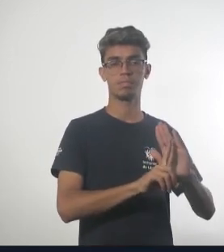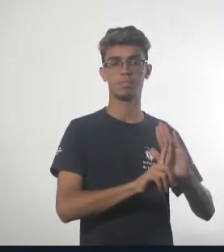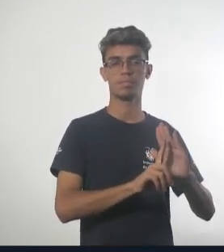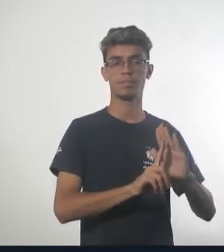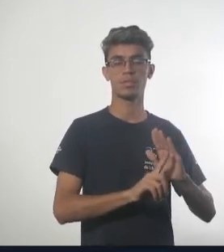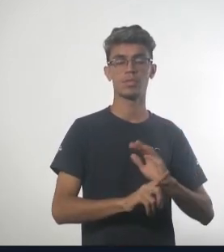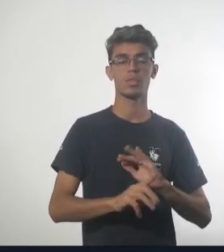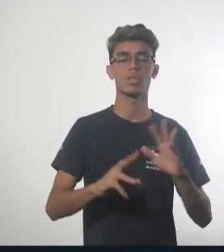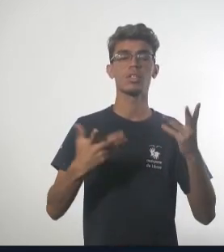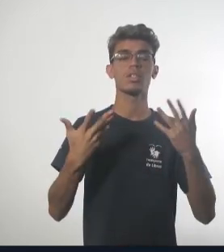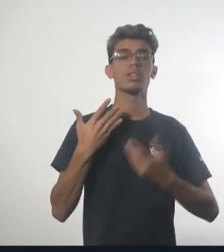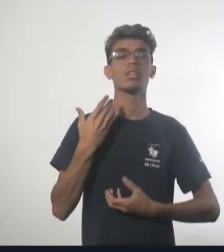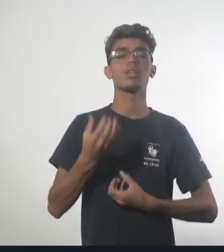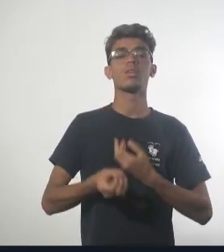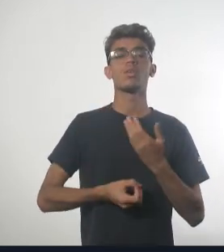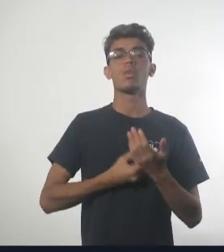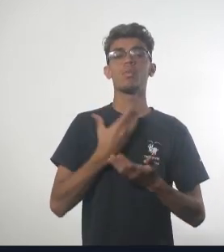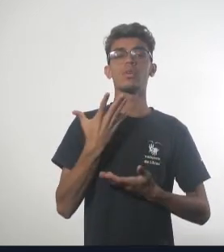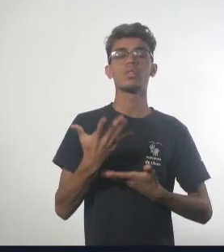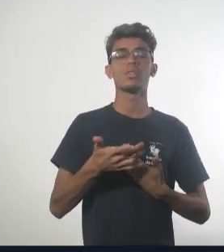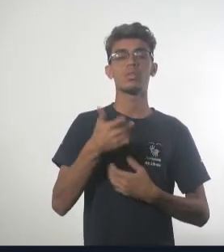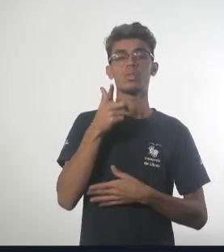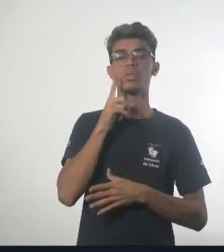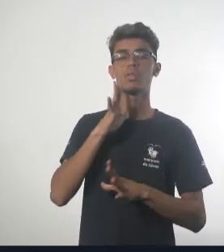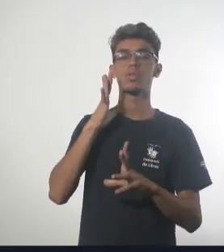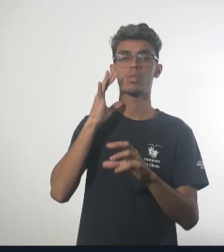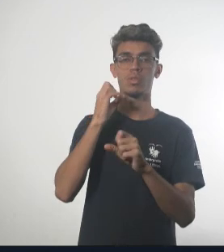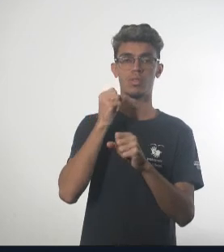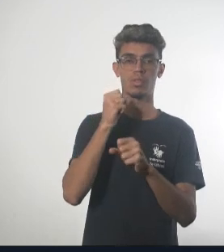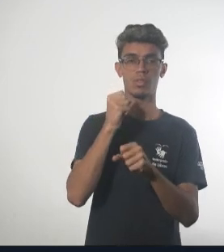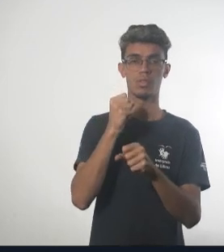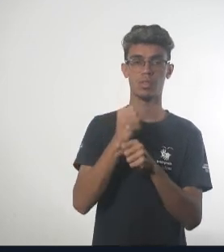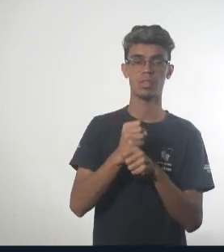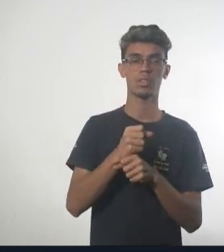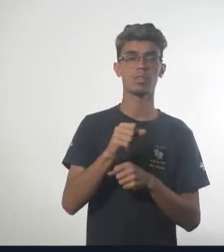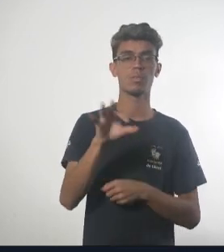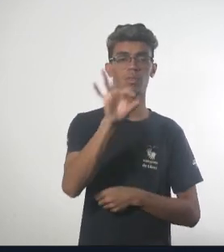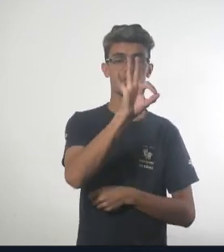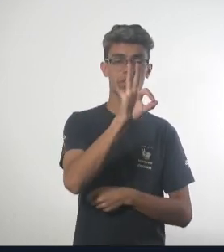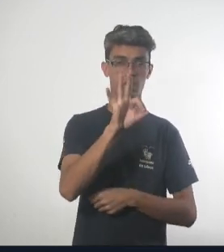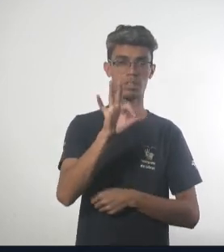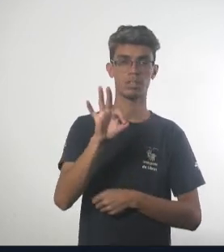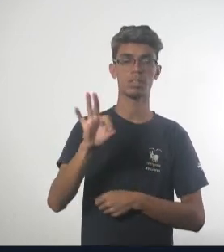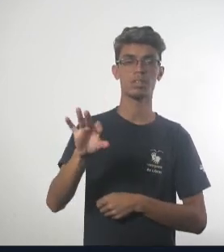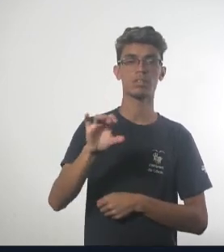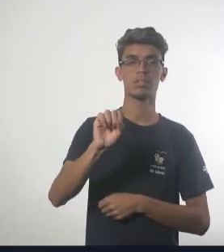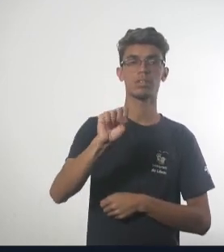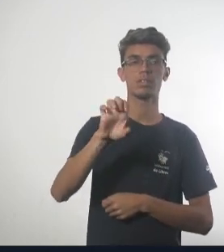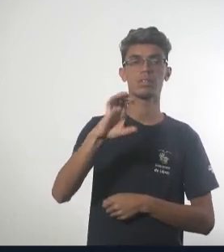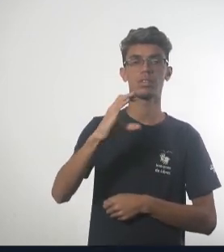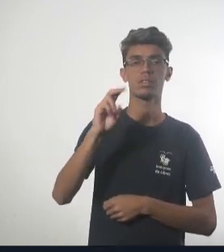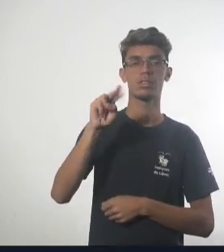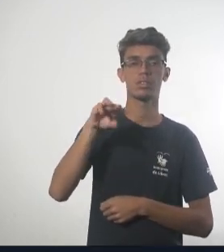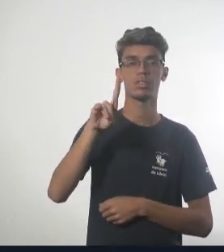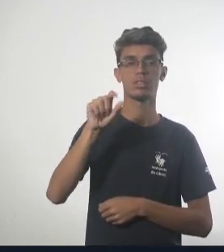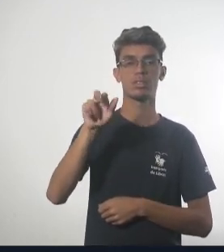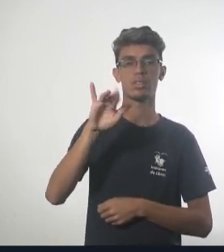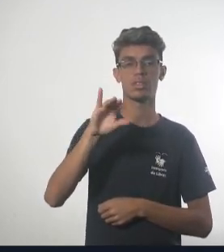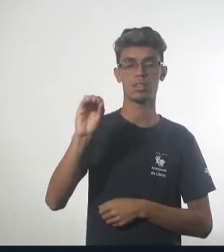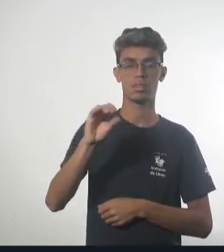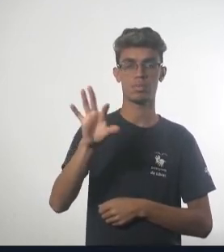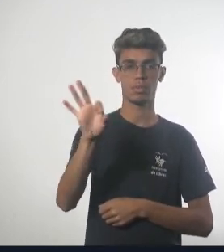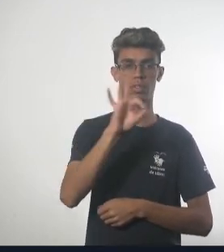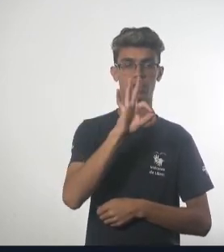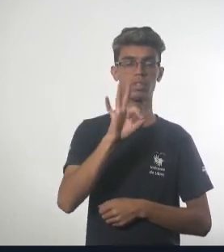Com esses dados, nós pudemos calcular, então, qual foi a taxa de ataque secundário entre esses contatos. Então, o